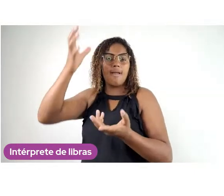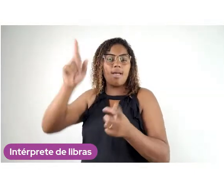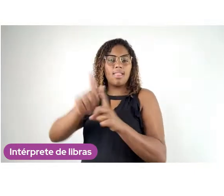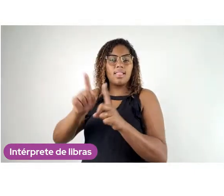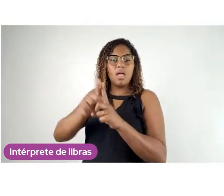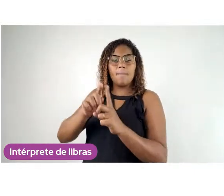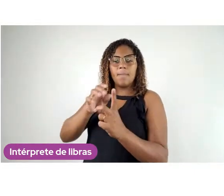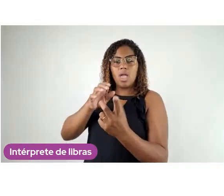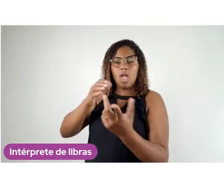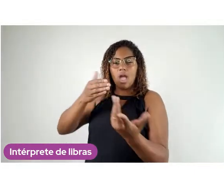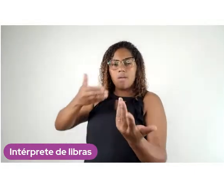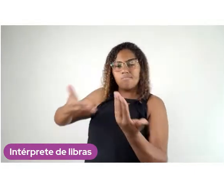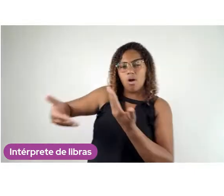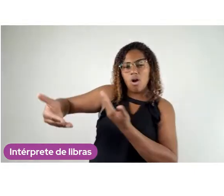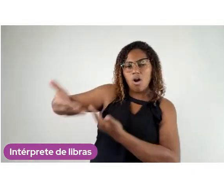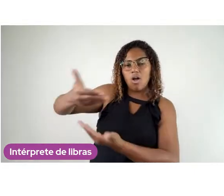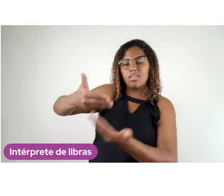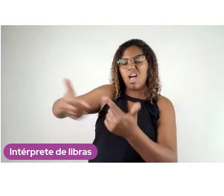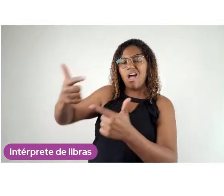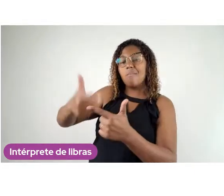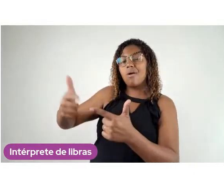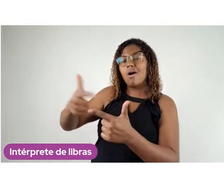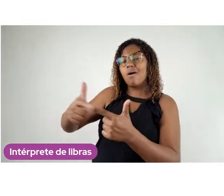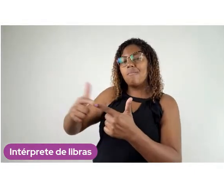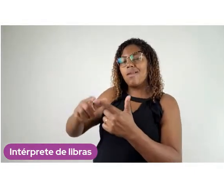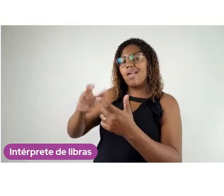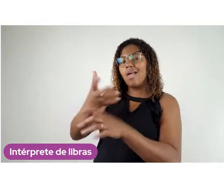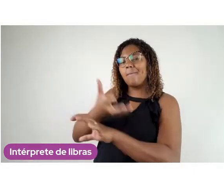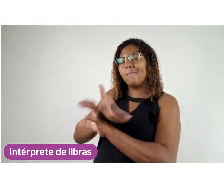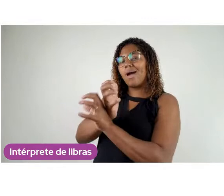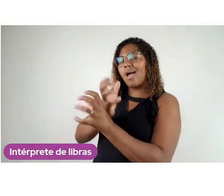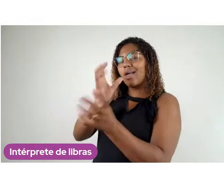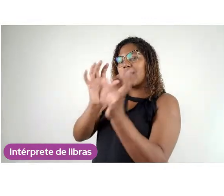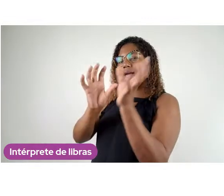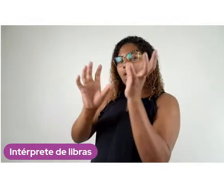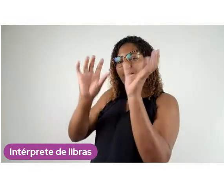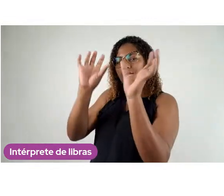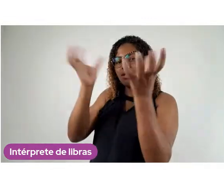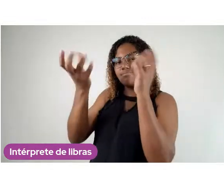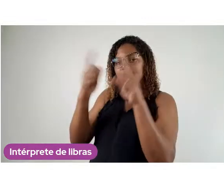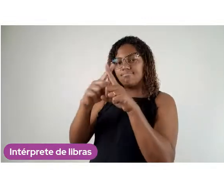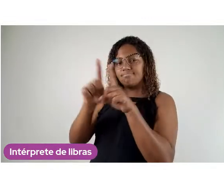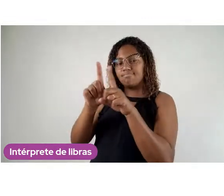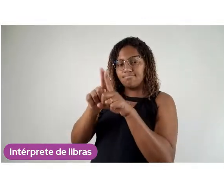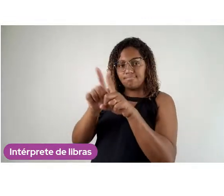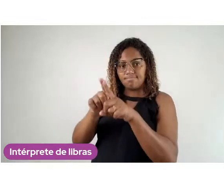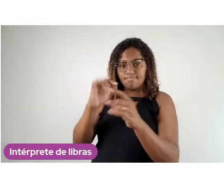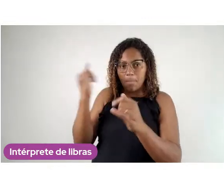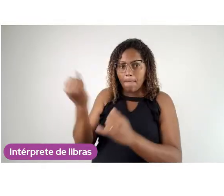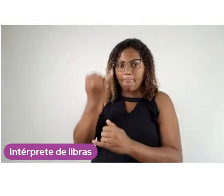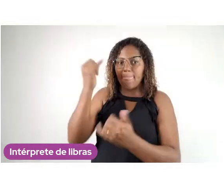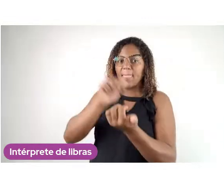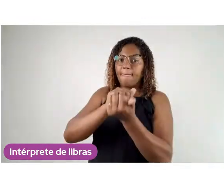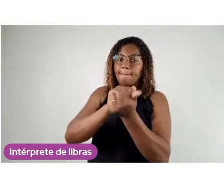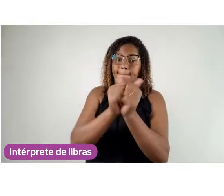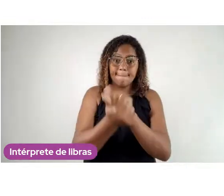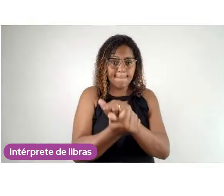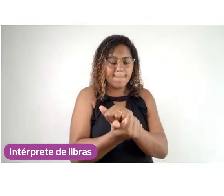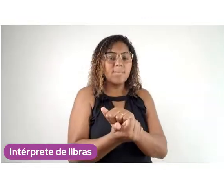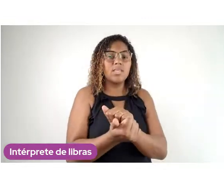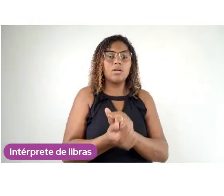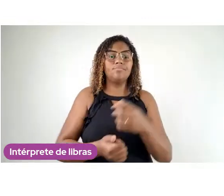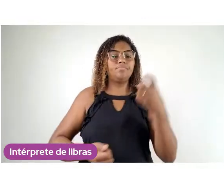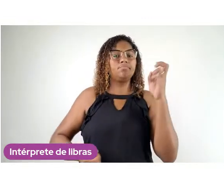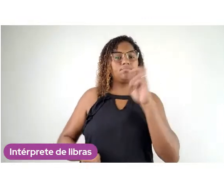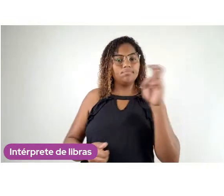né, do problema da crise climática e a importância da adaptação à mudança climática. O quinto relatório